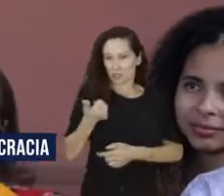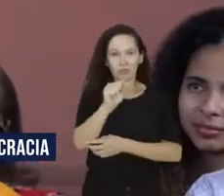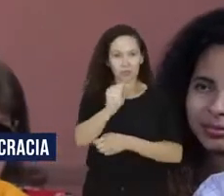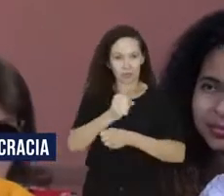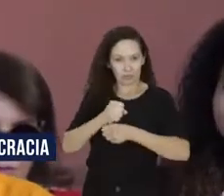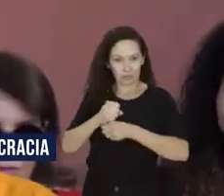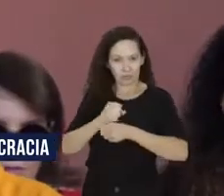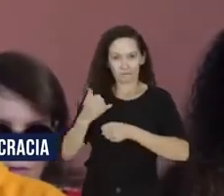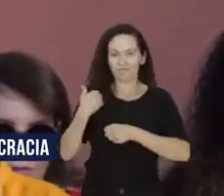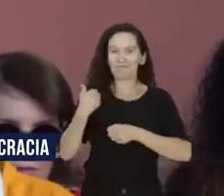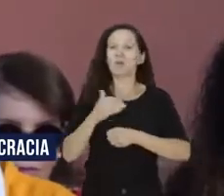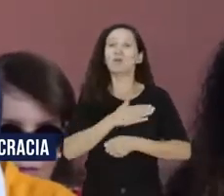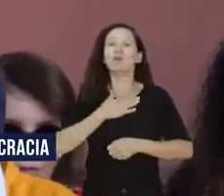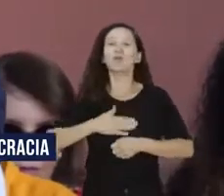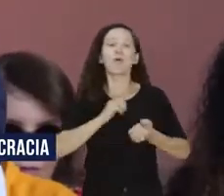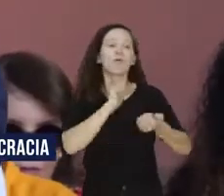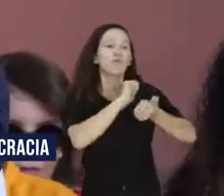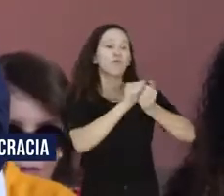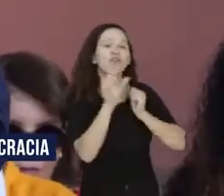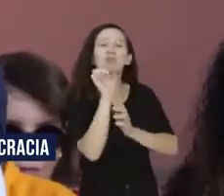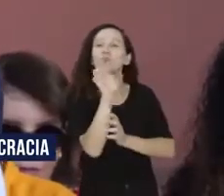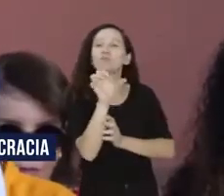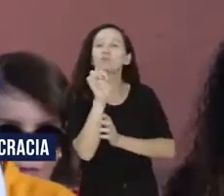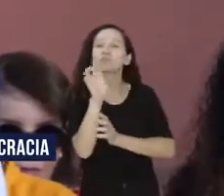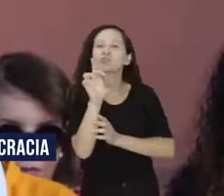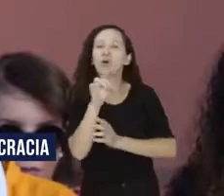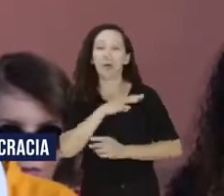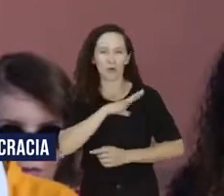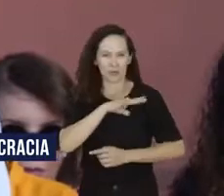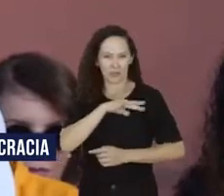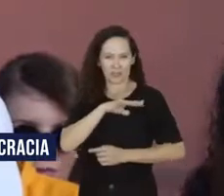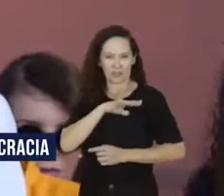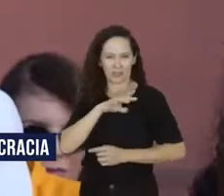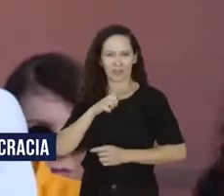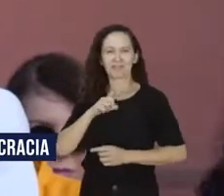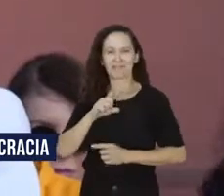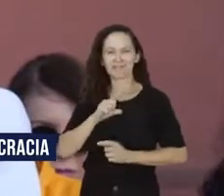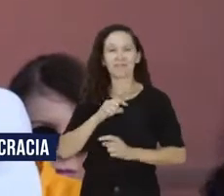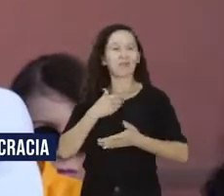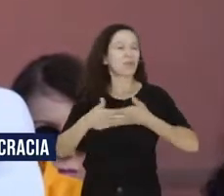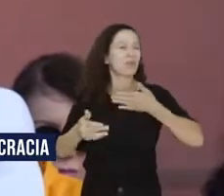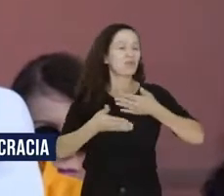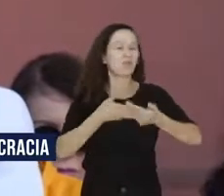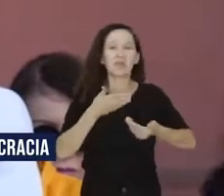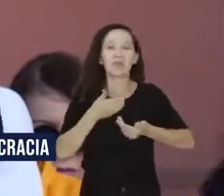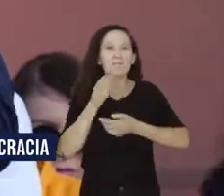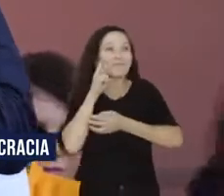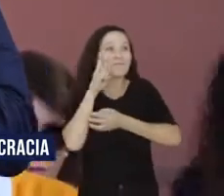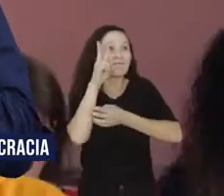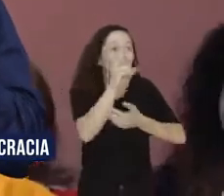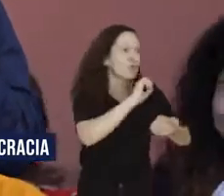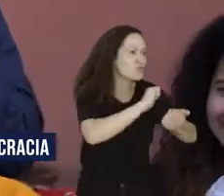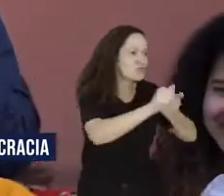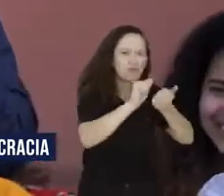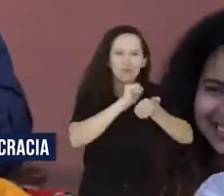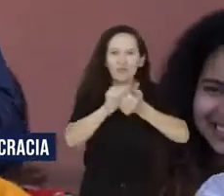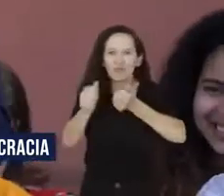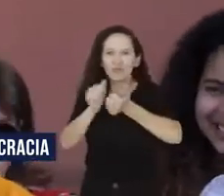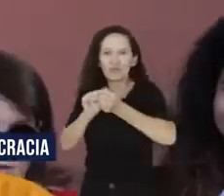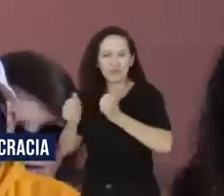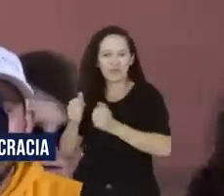futebol, era corintiano, fazia qualquer coisa para ir ver um jogo do Corinthians na Fazendinha,